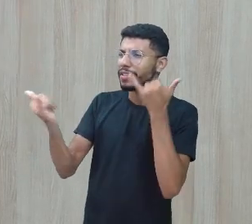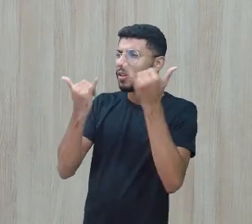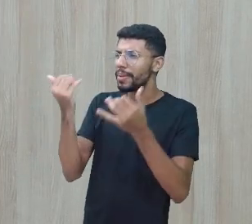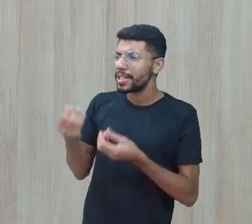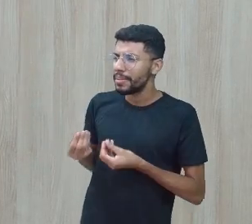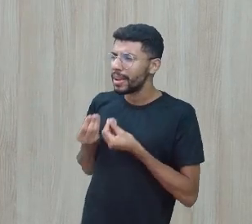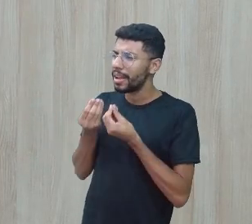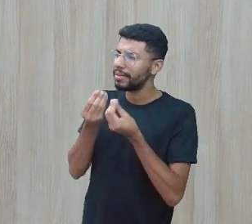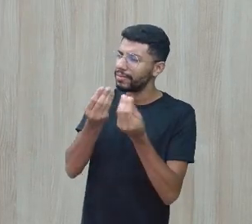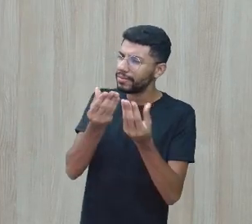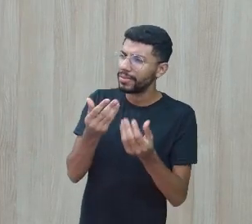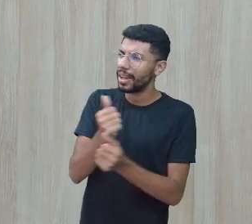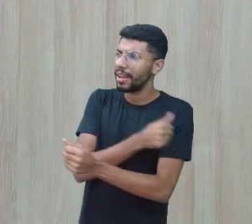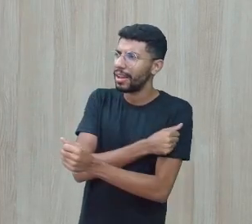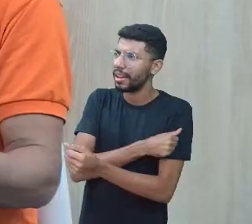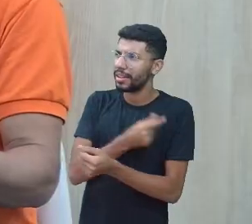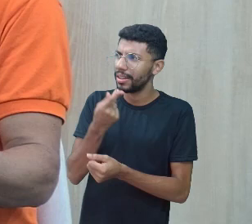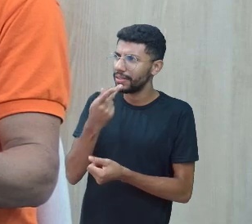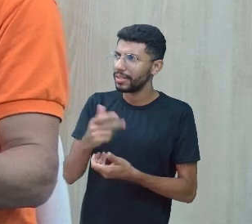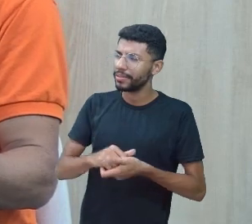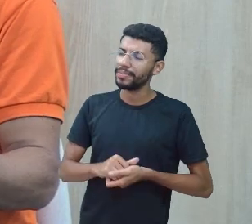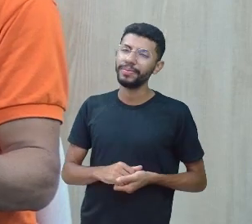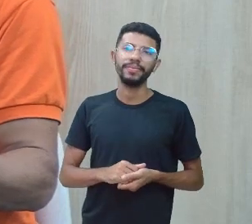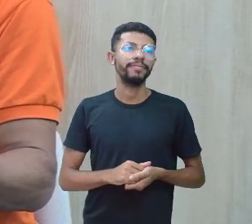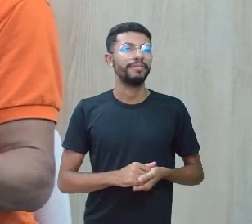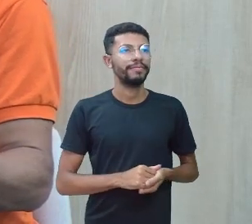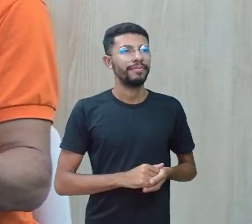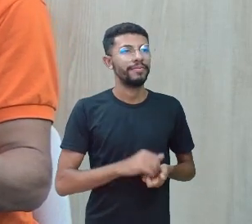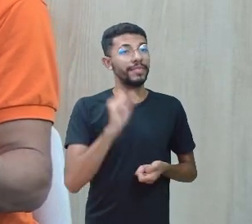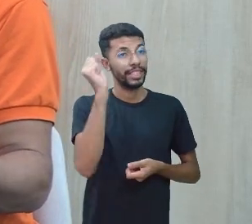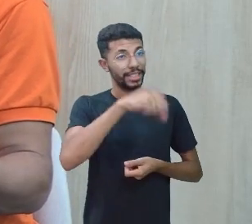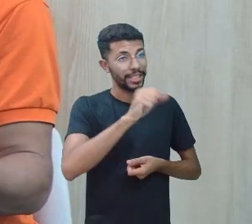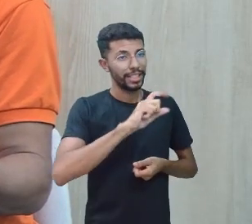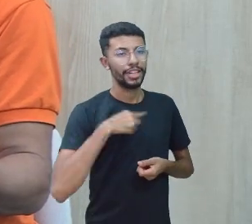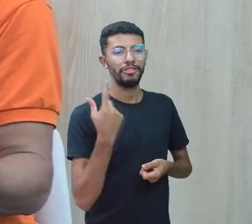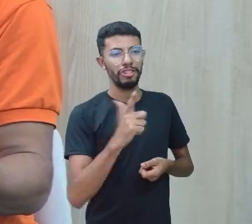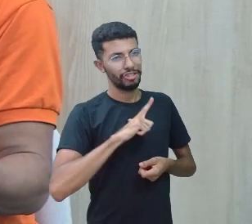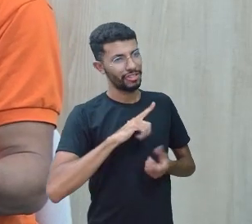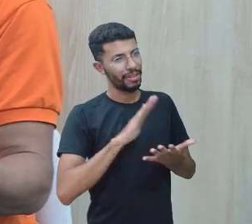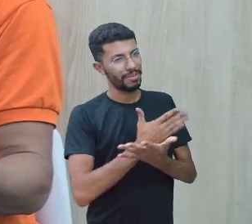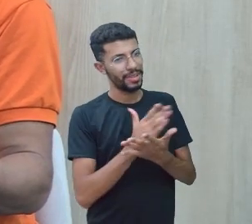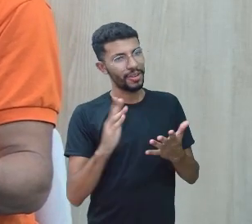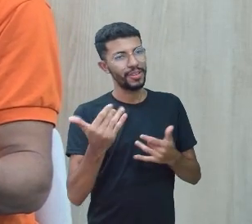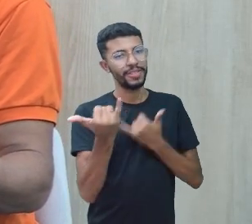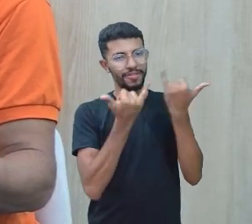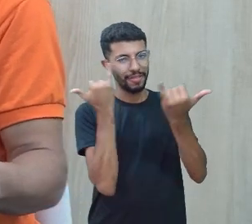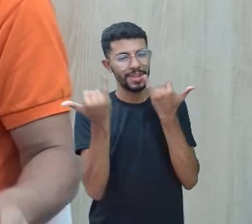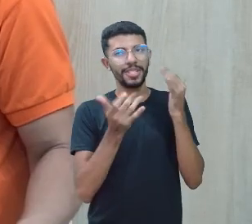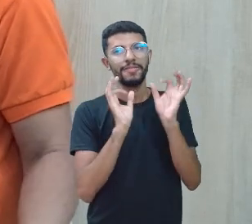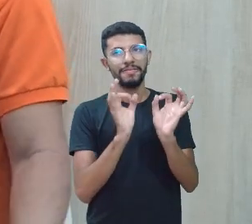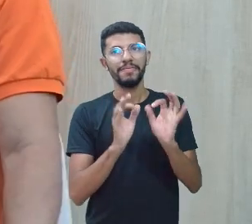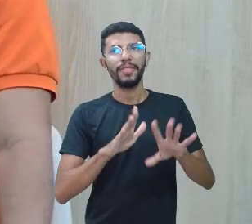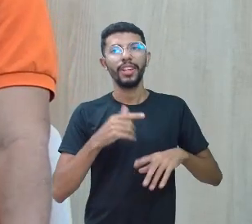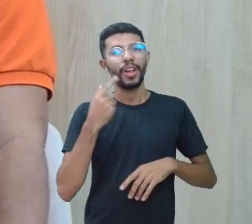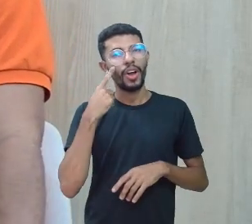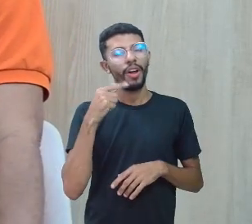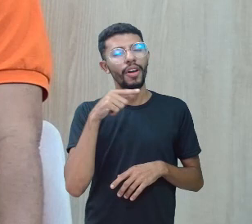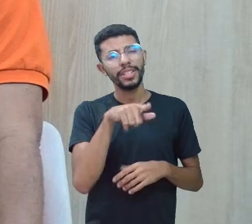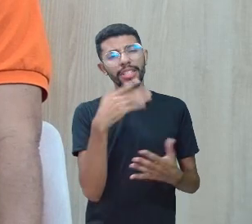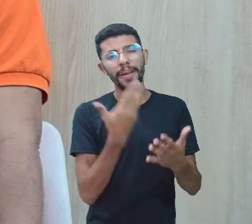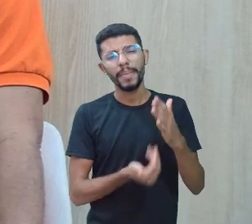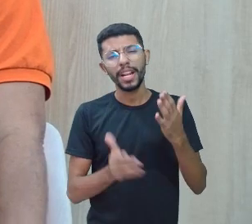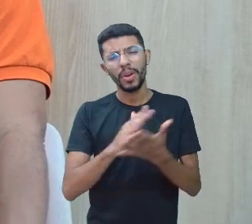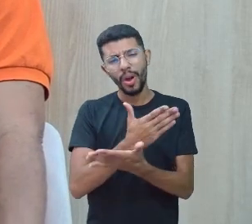para repassar para os nossos alunos? Sim, nós temos algumas informações. Se você perdeu alguma das nossas